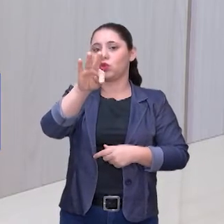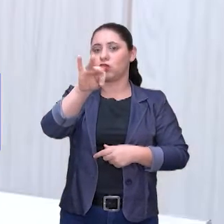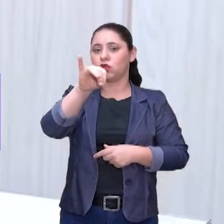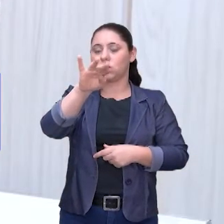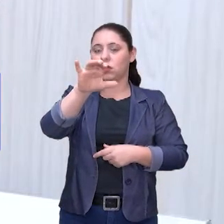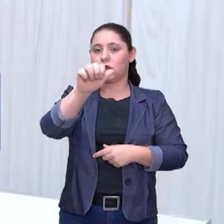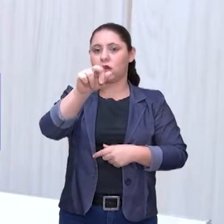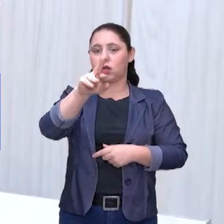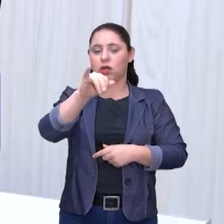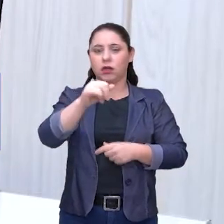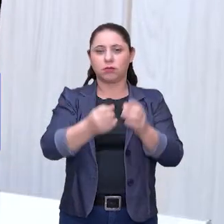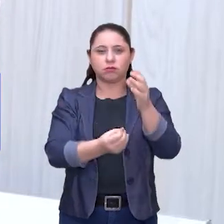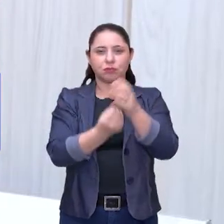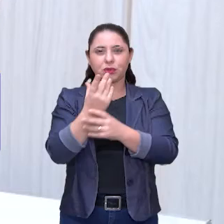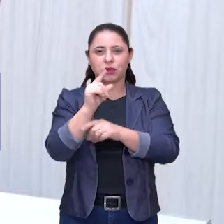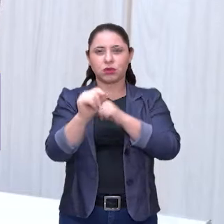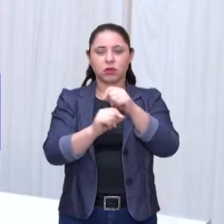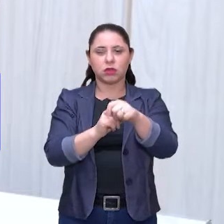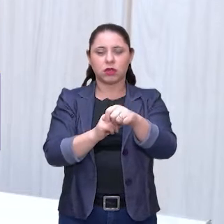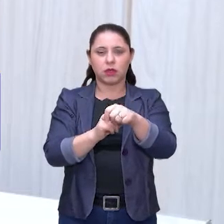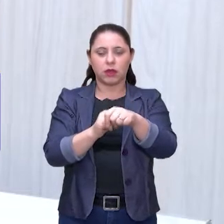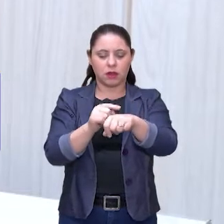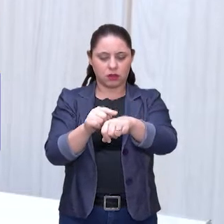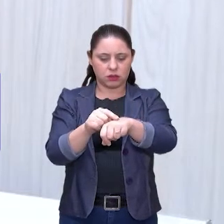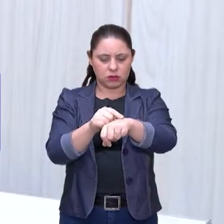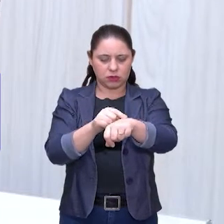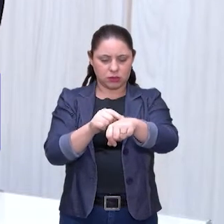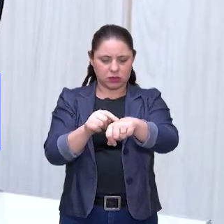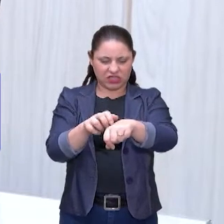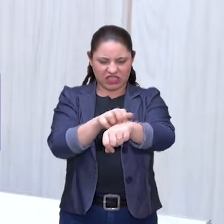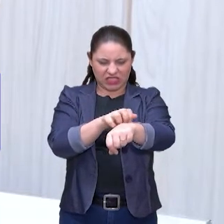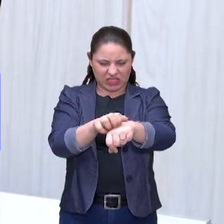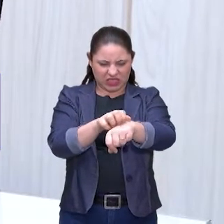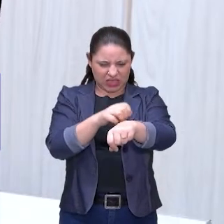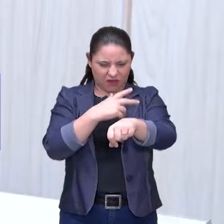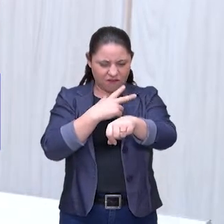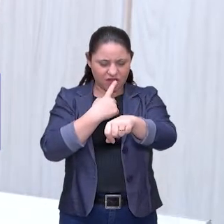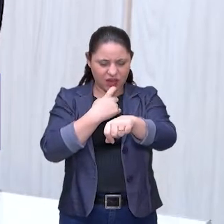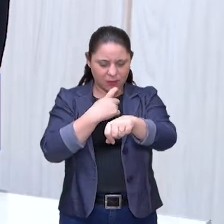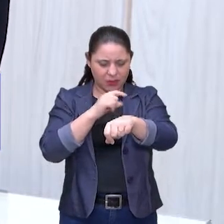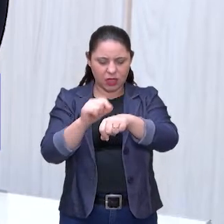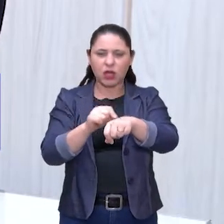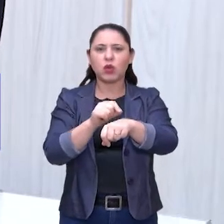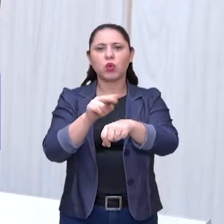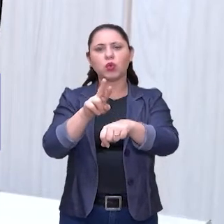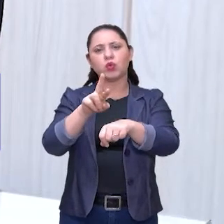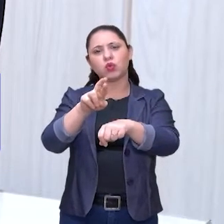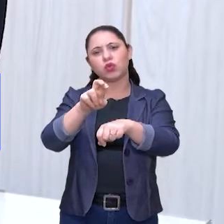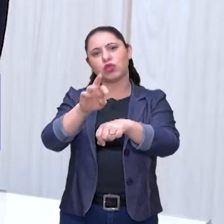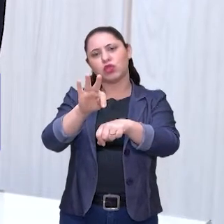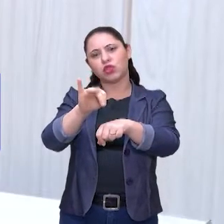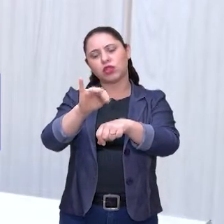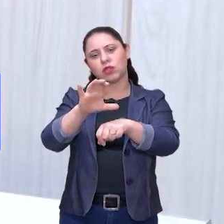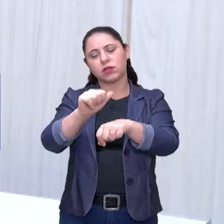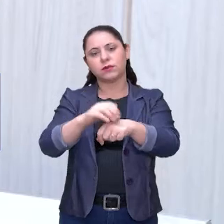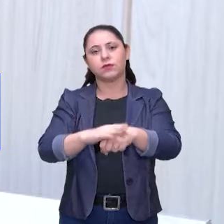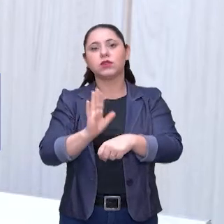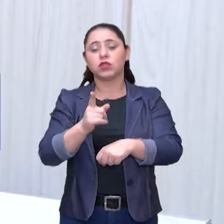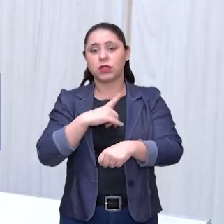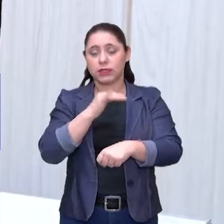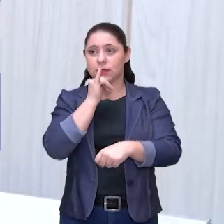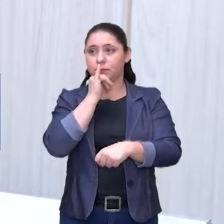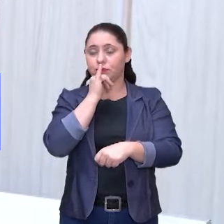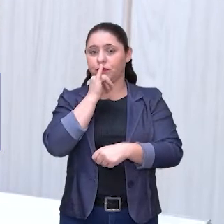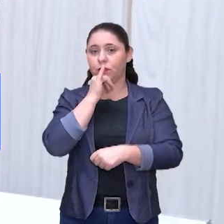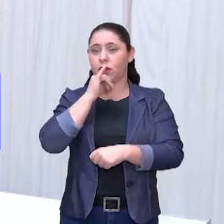gente. Urticária, o paciente começa a apresentar aquelas placas de urtica. O que é uma placa de urtica? Parece